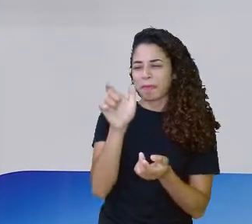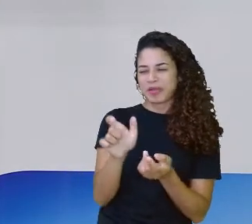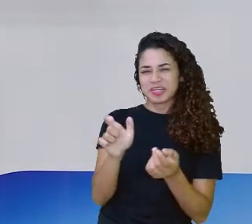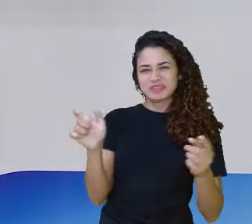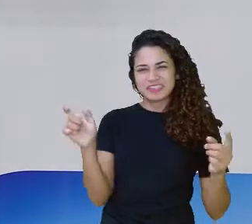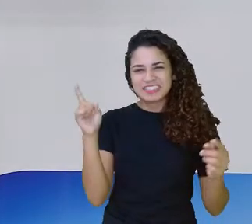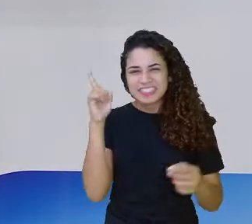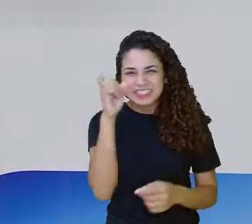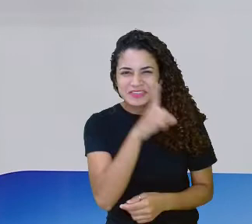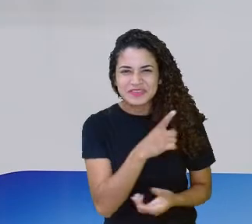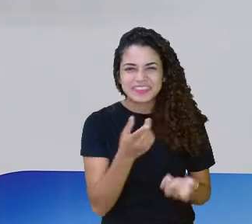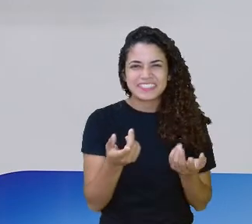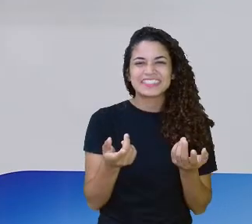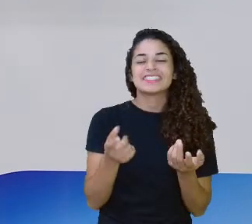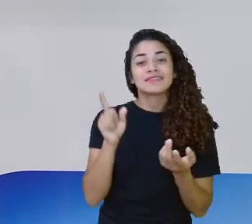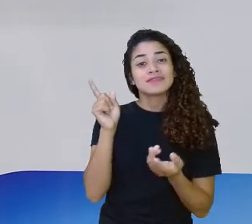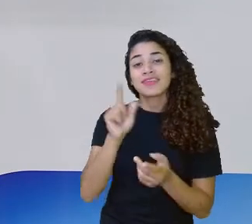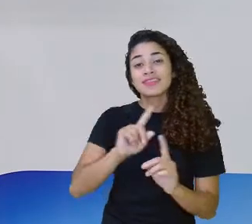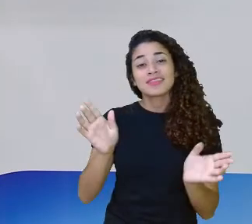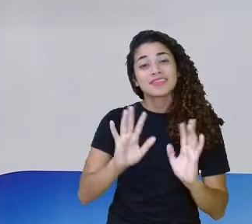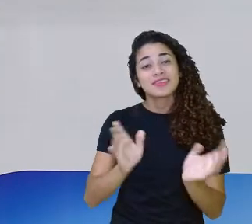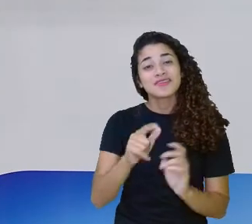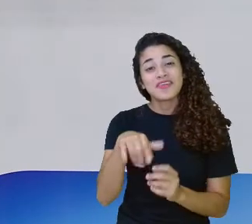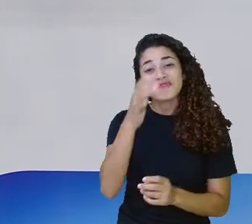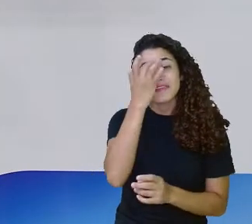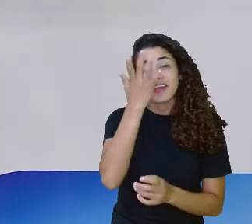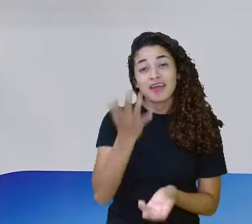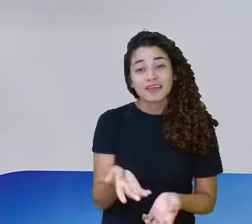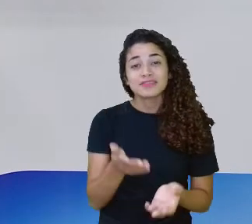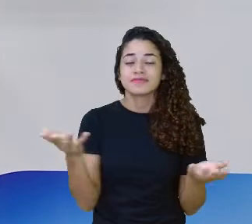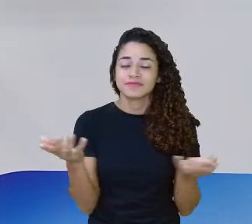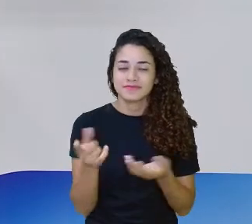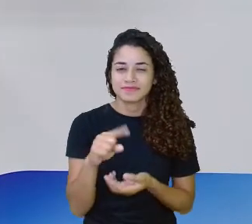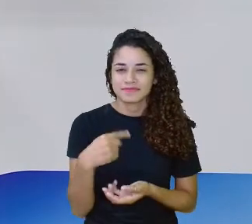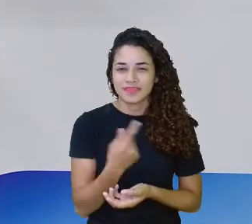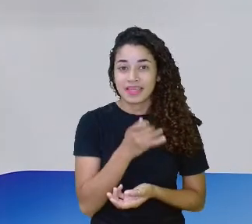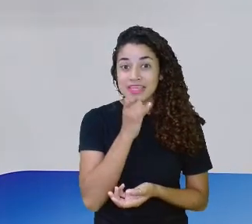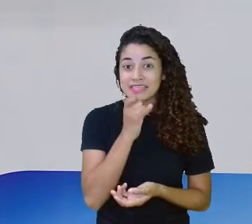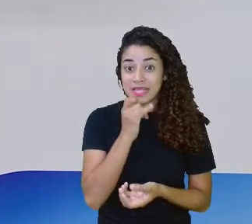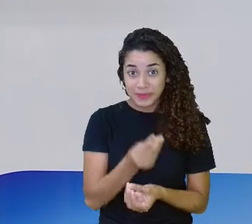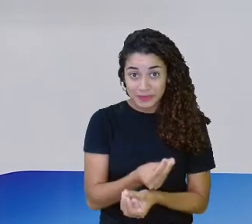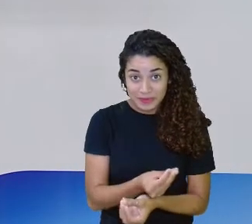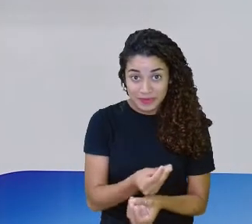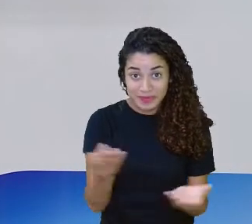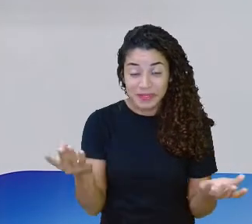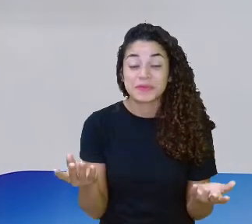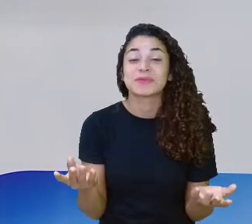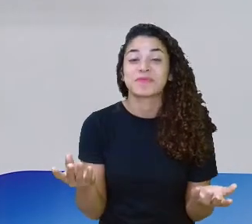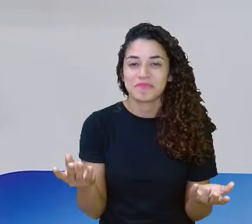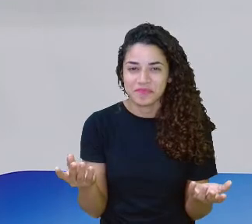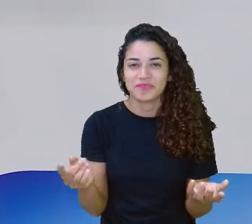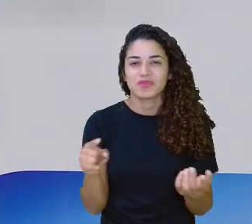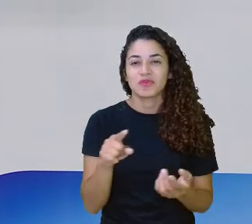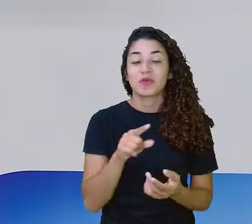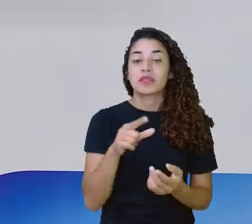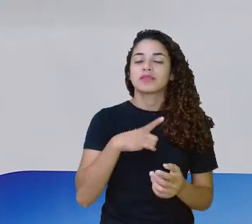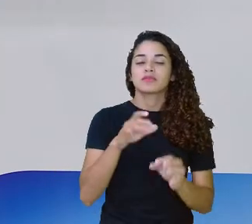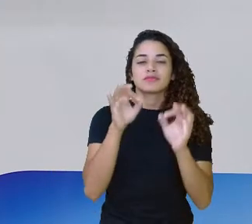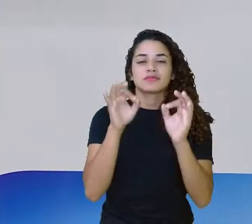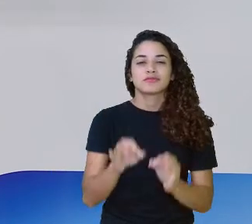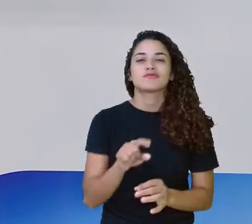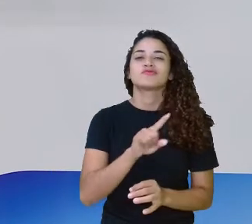difícil. Não. É muito fácil. E os exemplos que eu vou dar aqui, eu tenho certeza que você